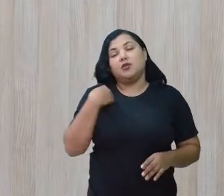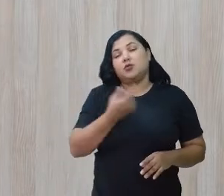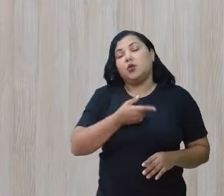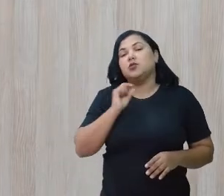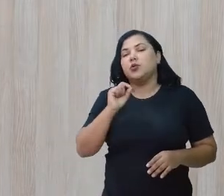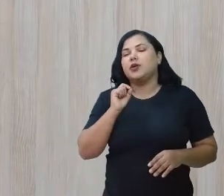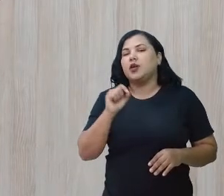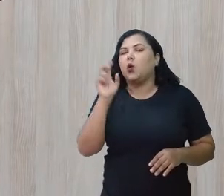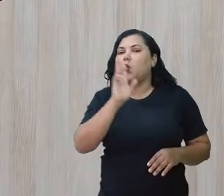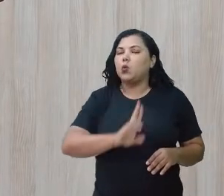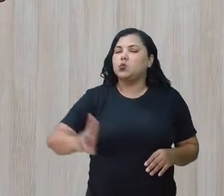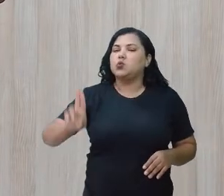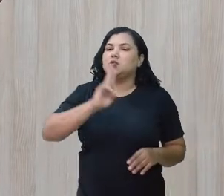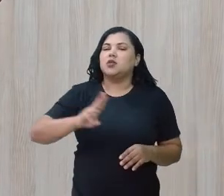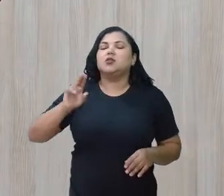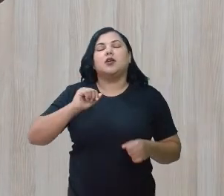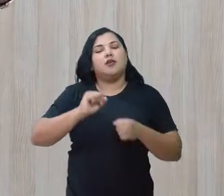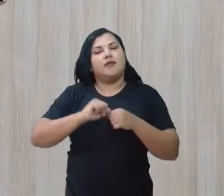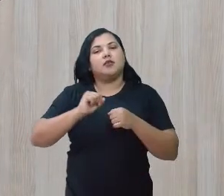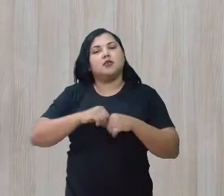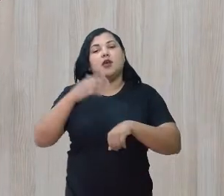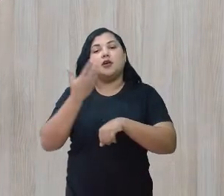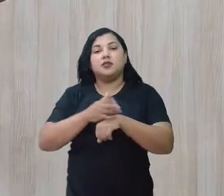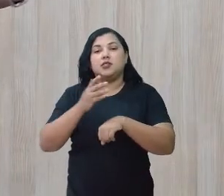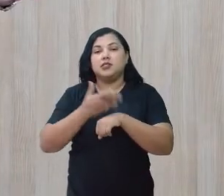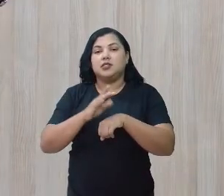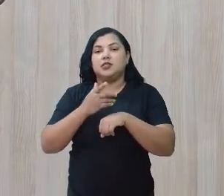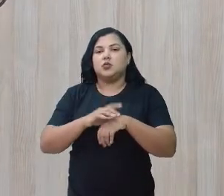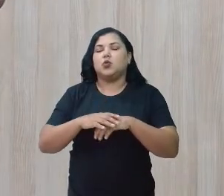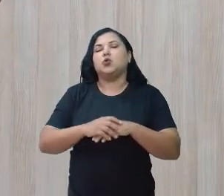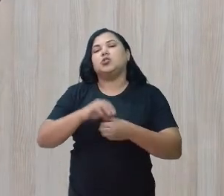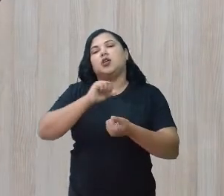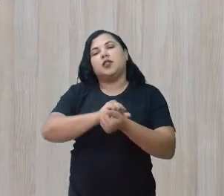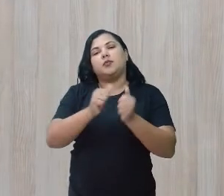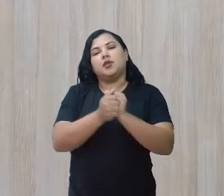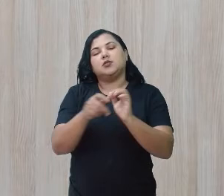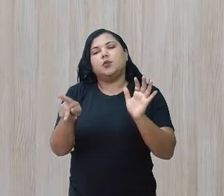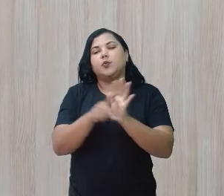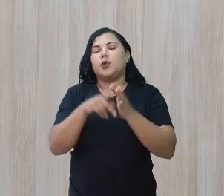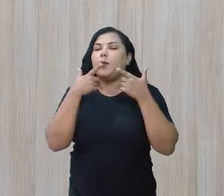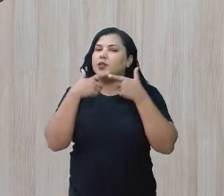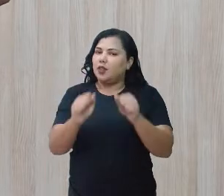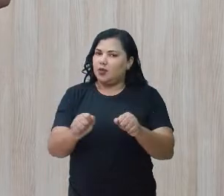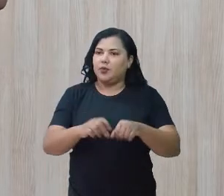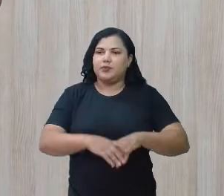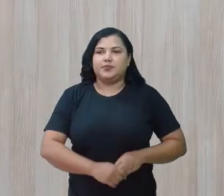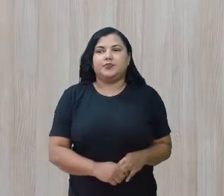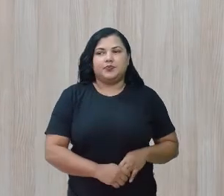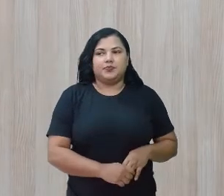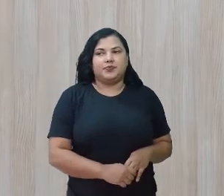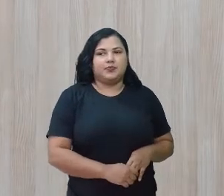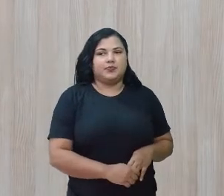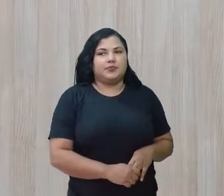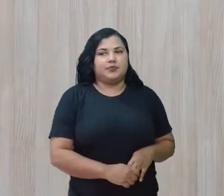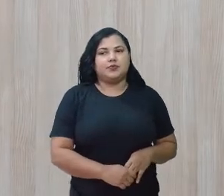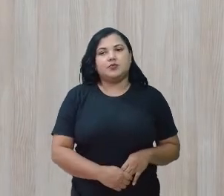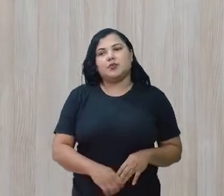está utilizando e fazendo esse exercício de adequação da linguagem, né? Por exemplo, se eu